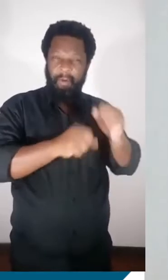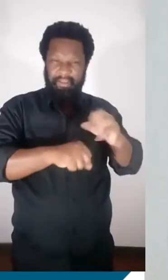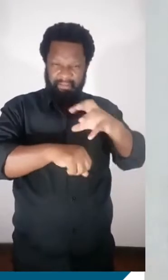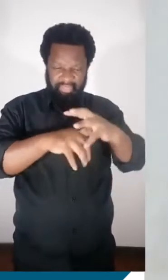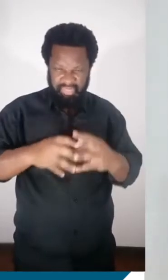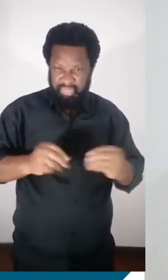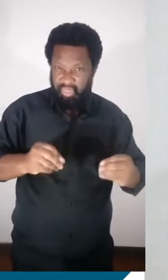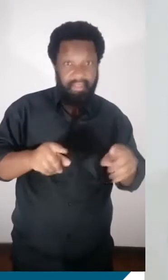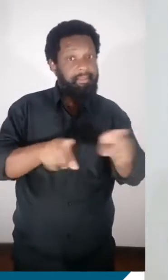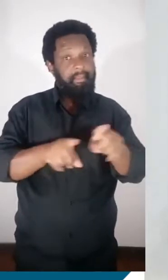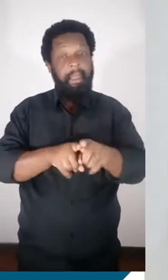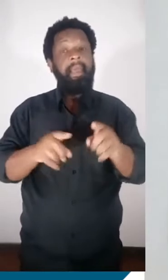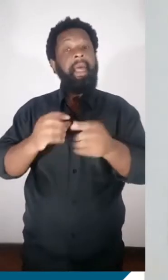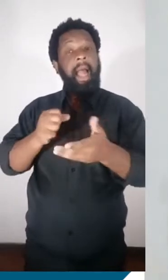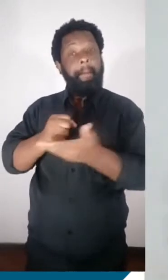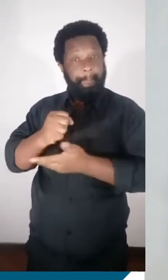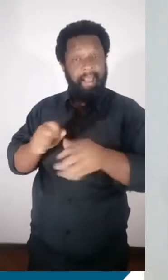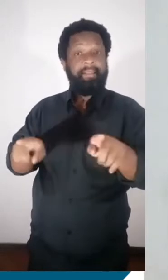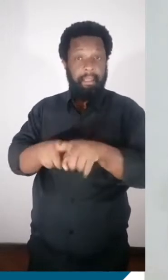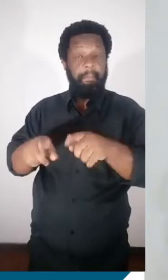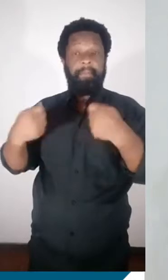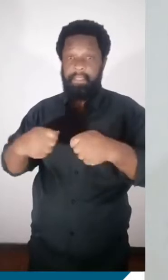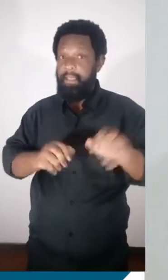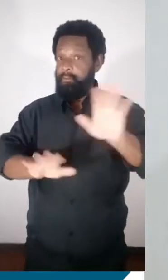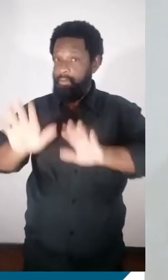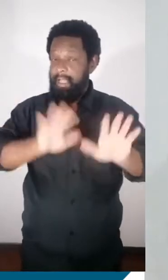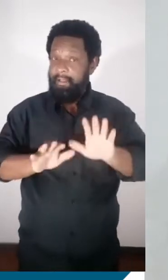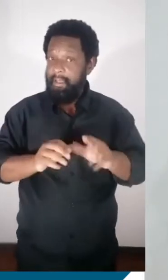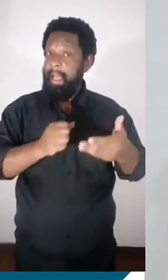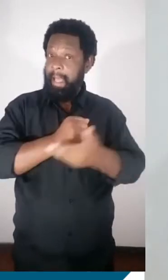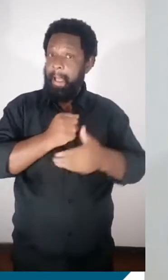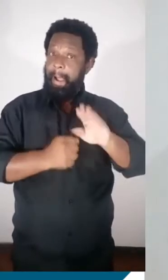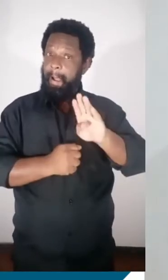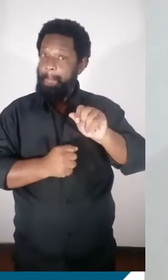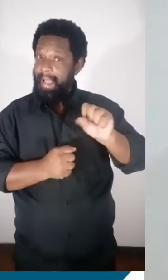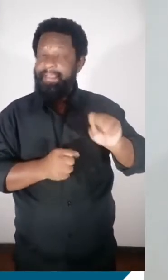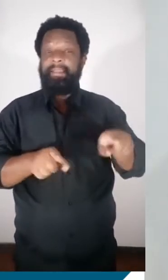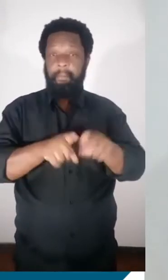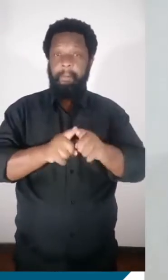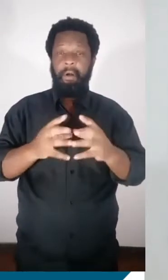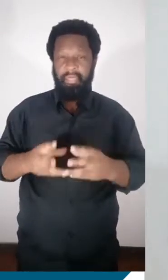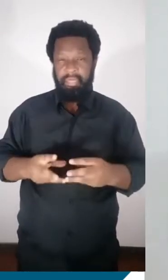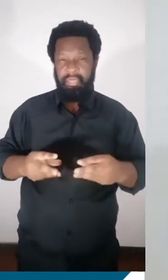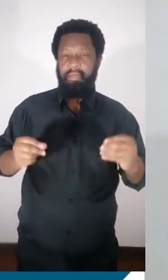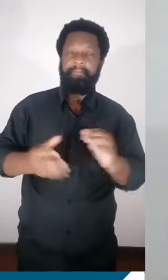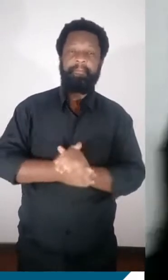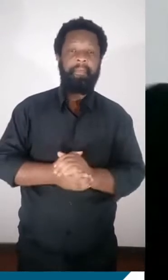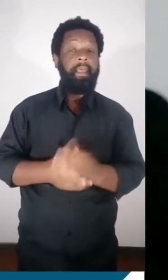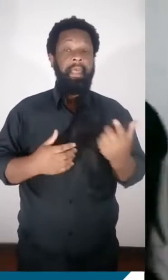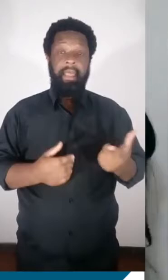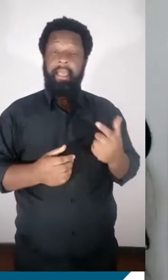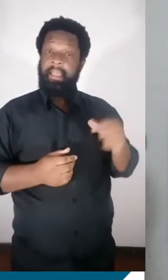são corrosivos, as bases também são corrosivas. Então cuidado com esse conceito, que as bases também são corrosivas, beleza?